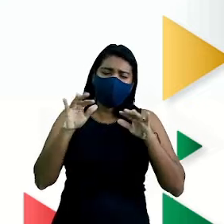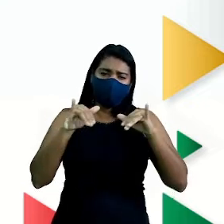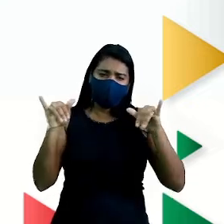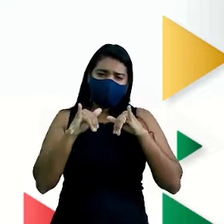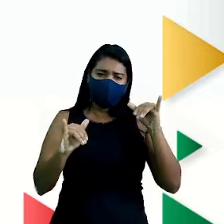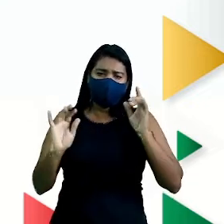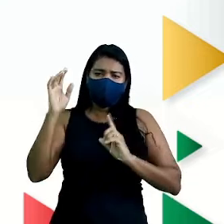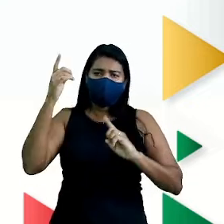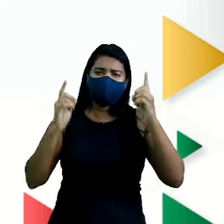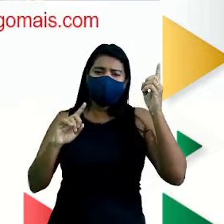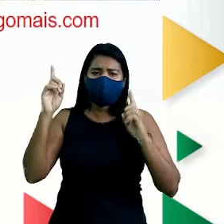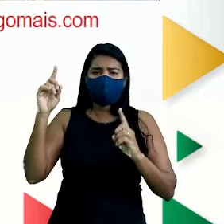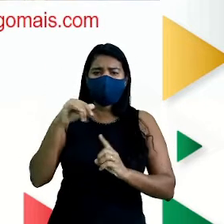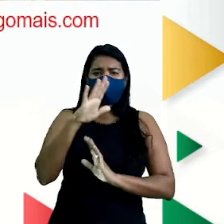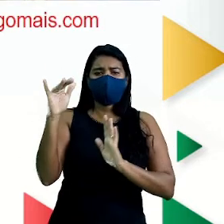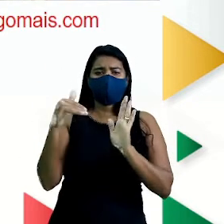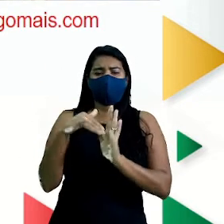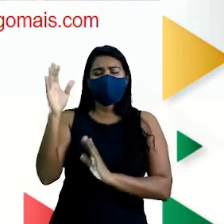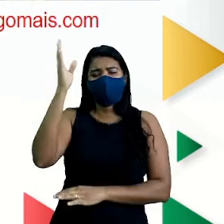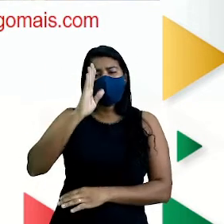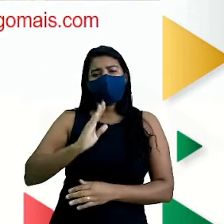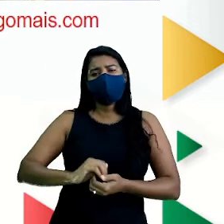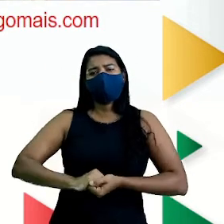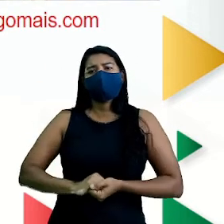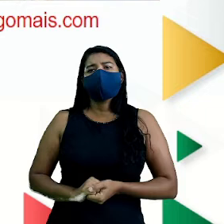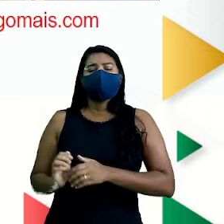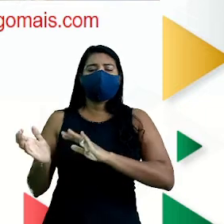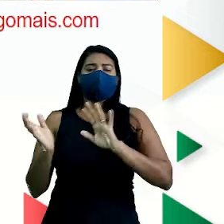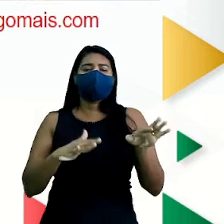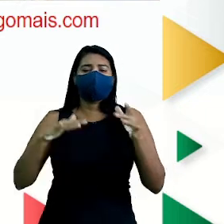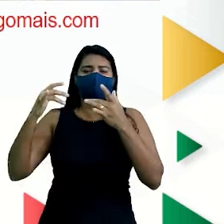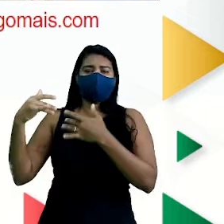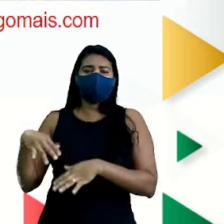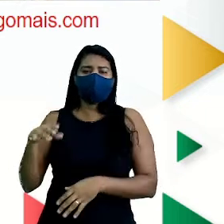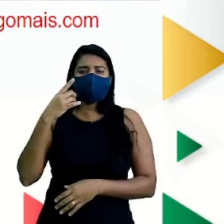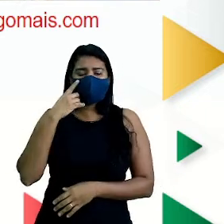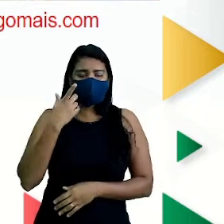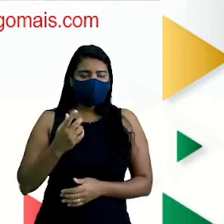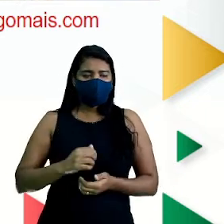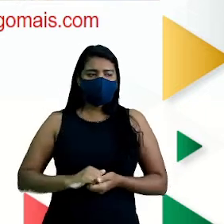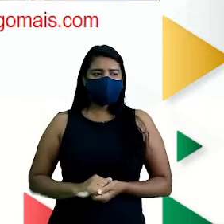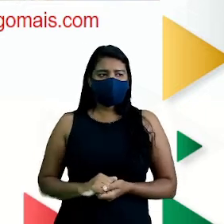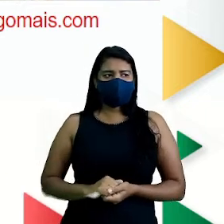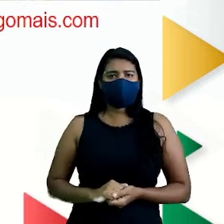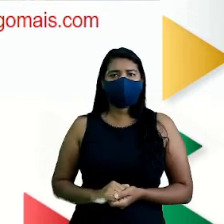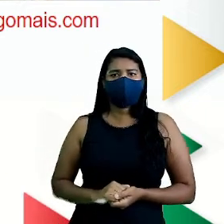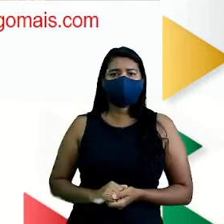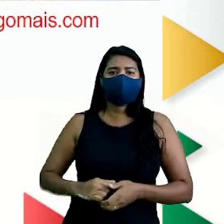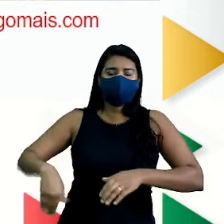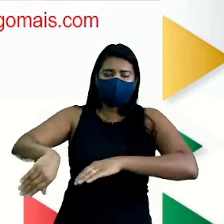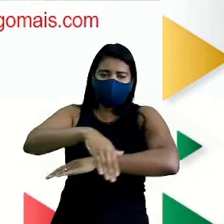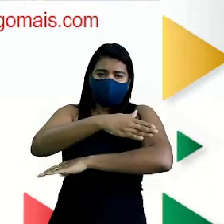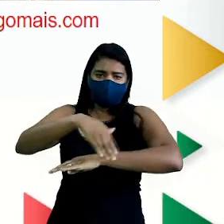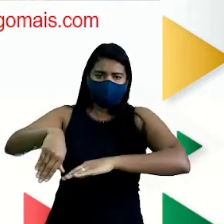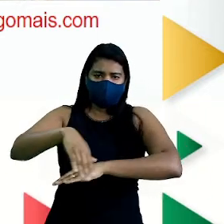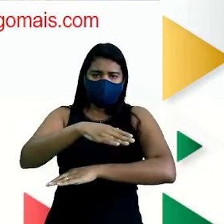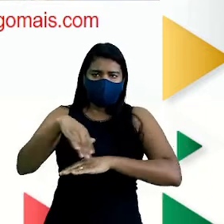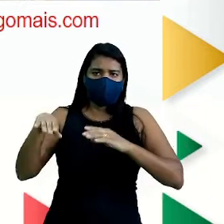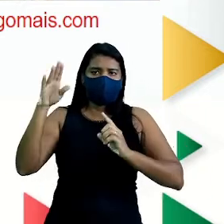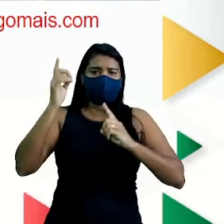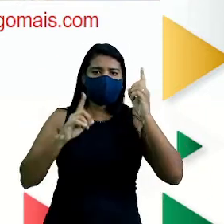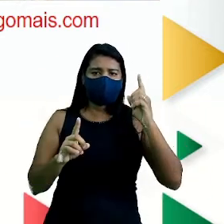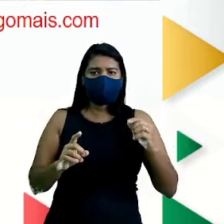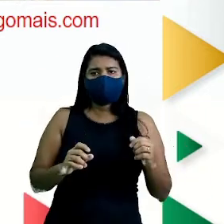do frevo, né, para todo o Brasil. Agora a gente vai ver um pouquinho dos tipos de frevo, né? Tem o frevo de rua, é